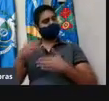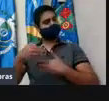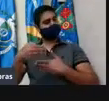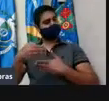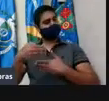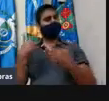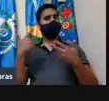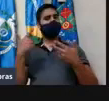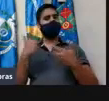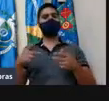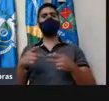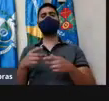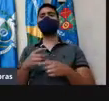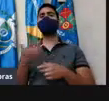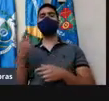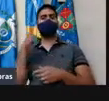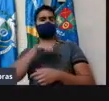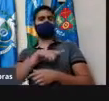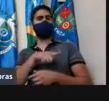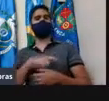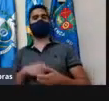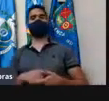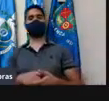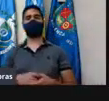coisas funcionam.